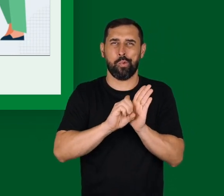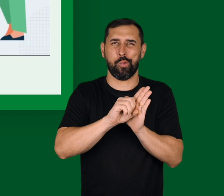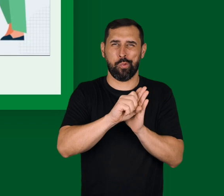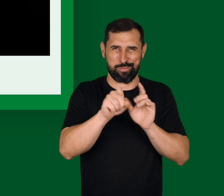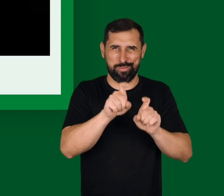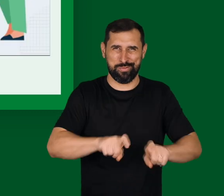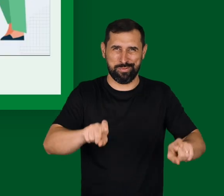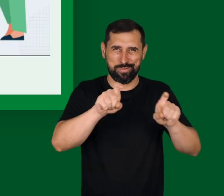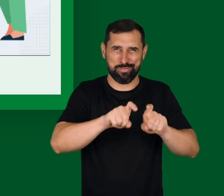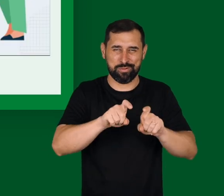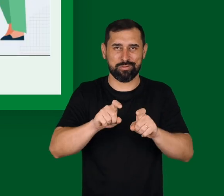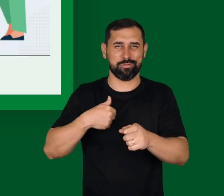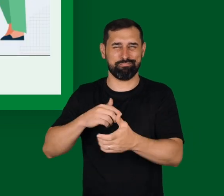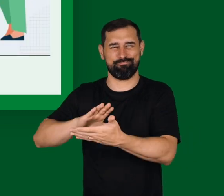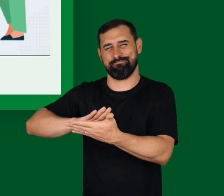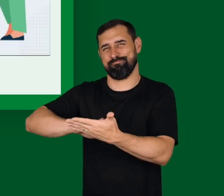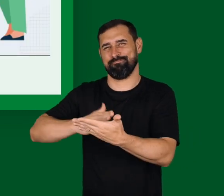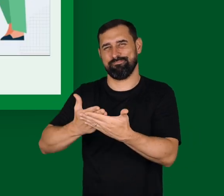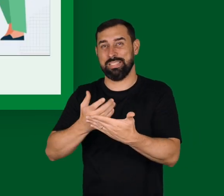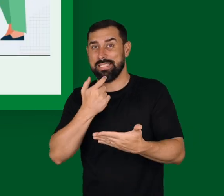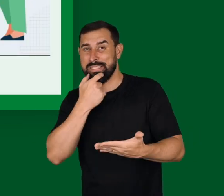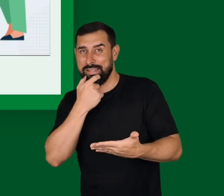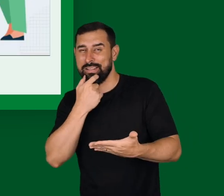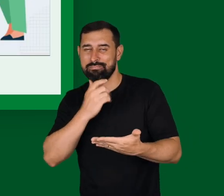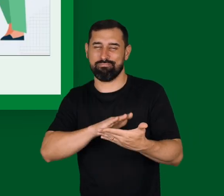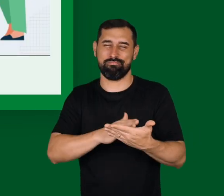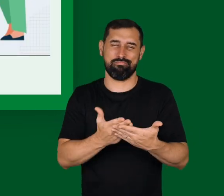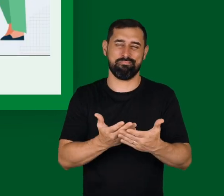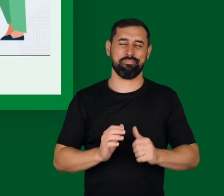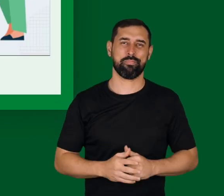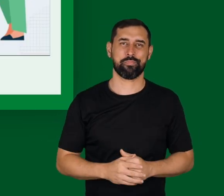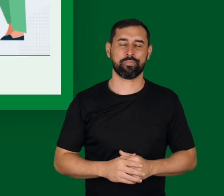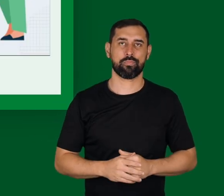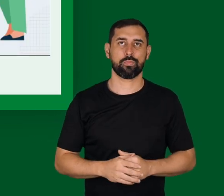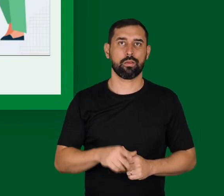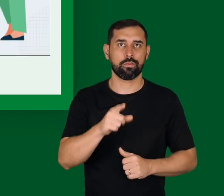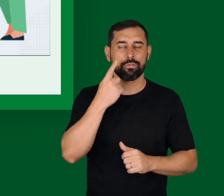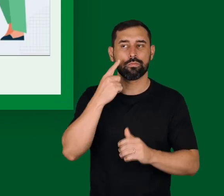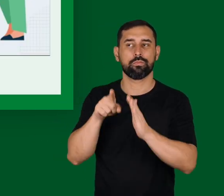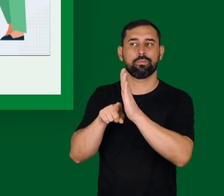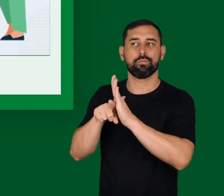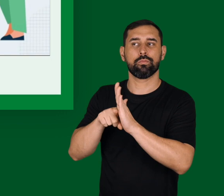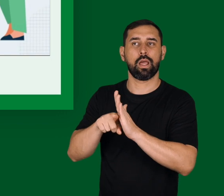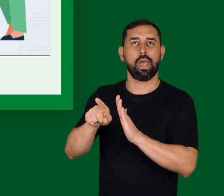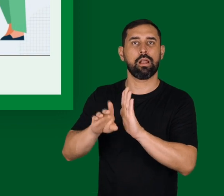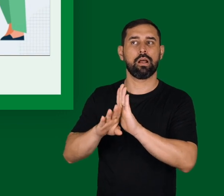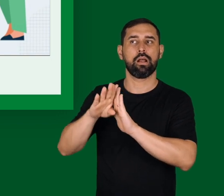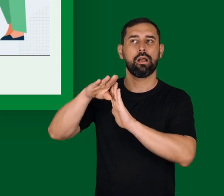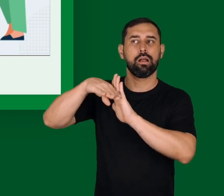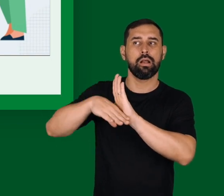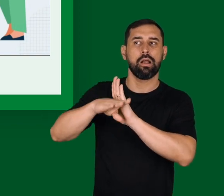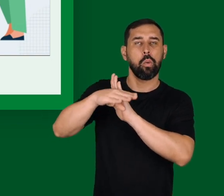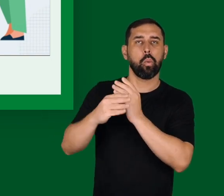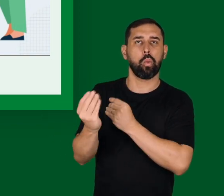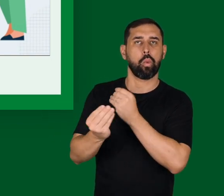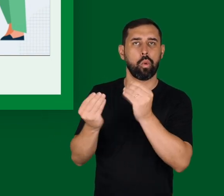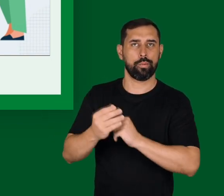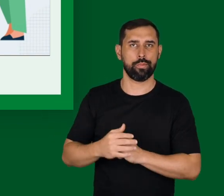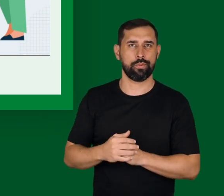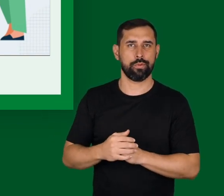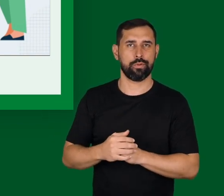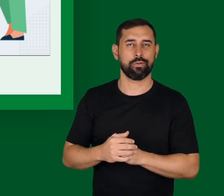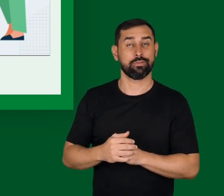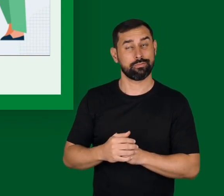do Google, mas ela é originalmente em língua inglesa. Você vai observar o comportamento dessa criança. Então, em